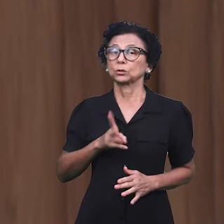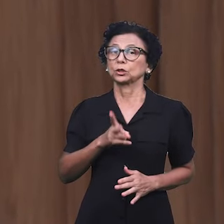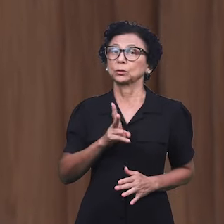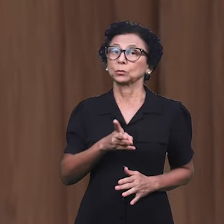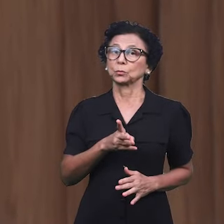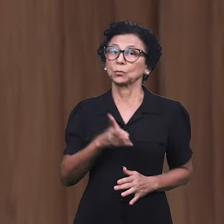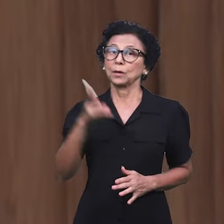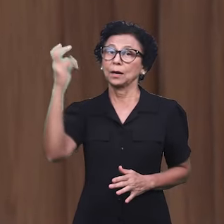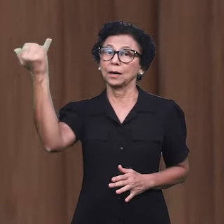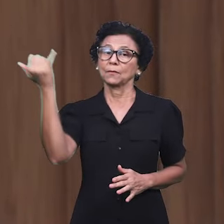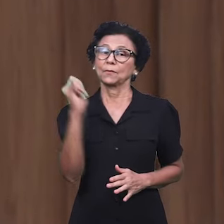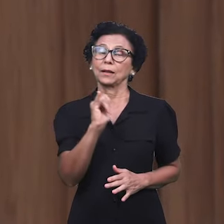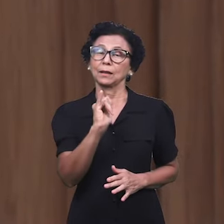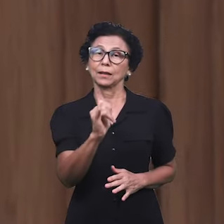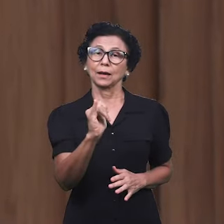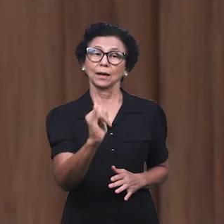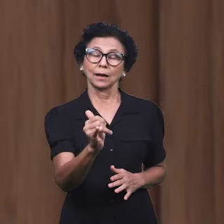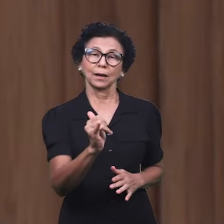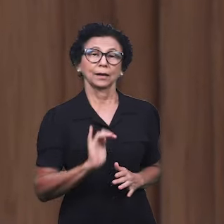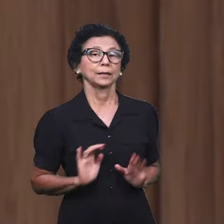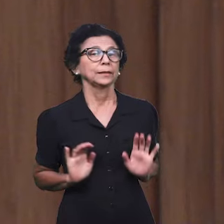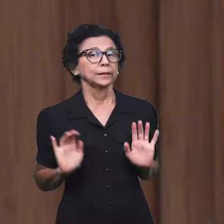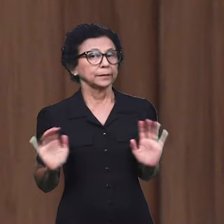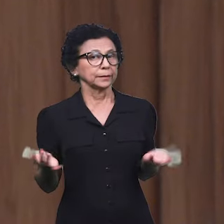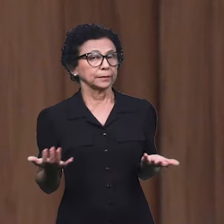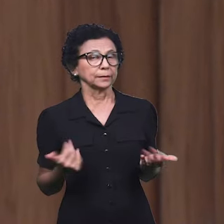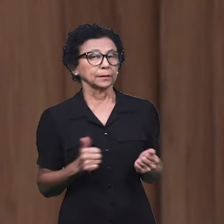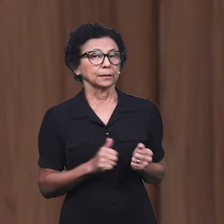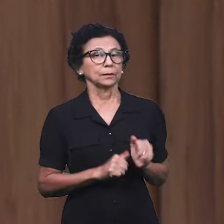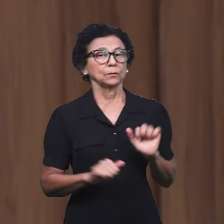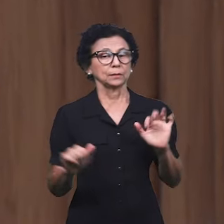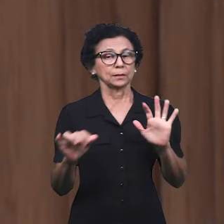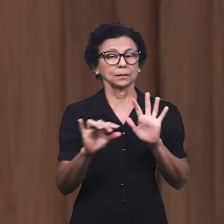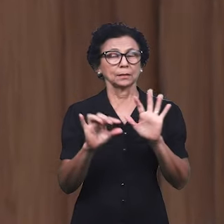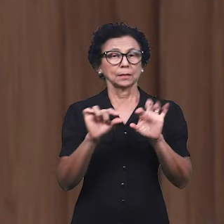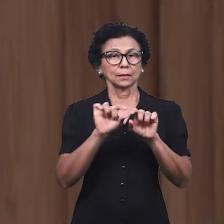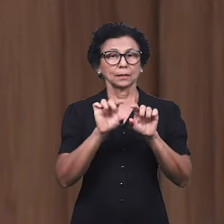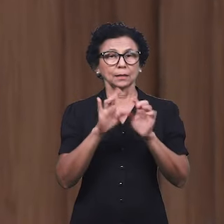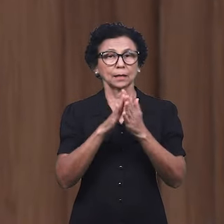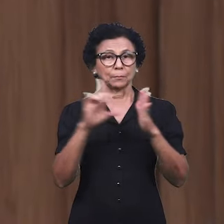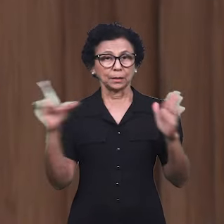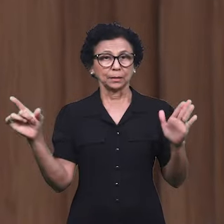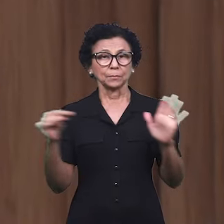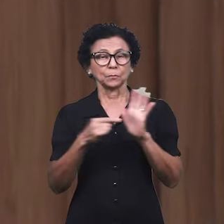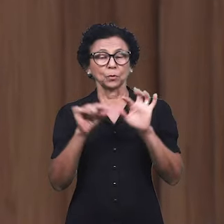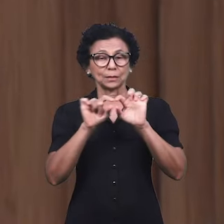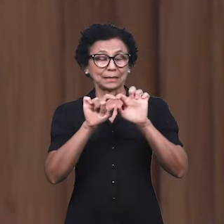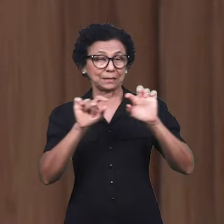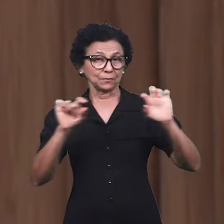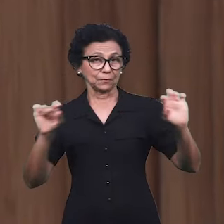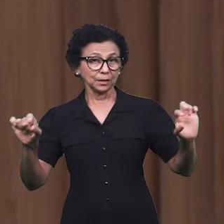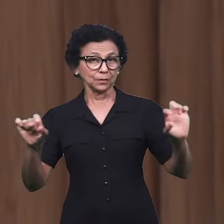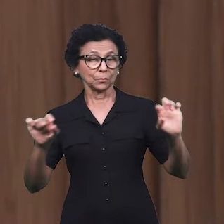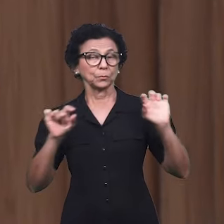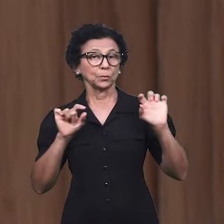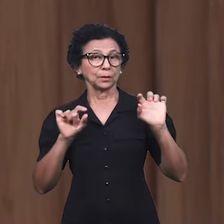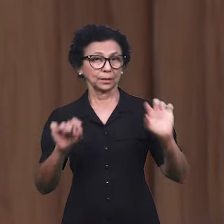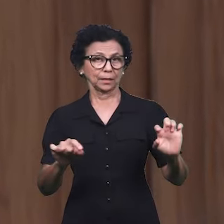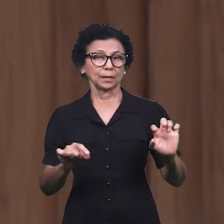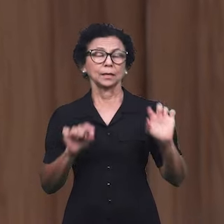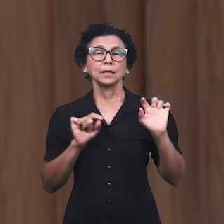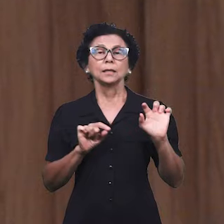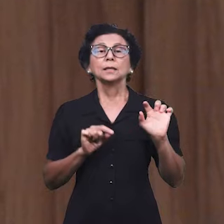no passado à igreja de Colossos. Esse verso está vivo porque Jesus quer se revelar. Ele está